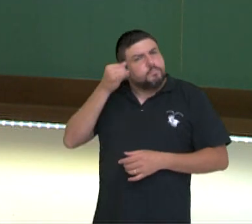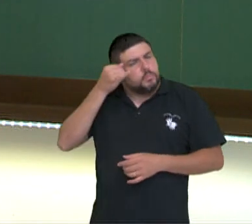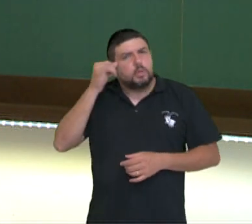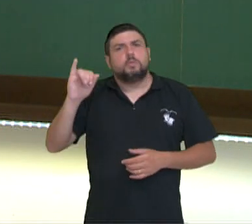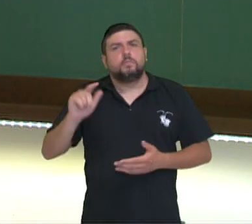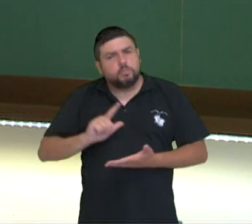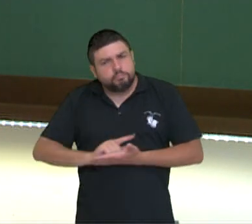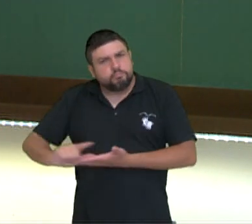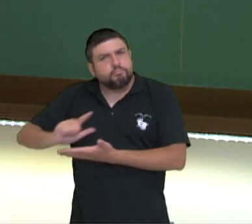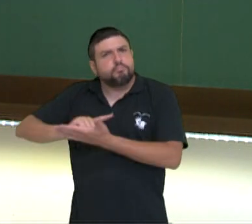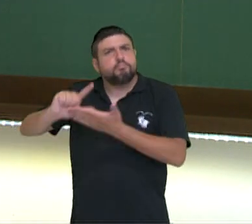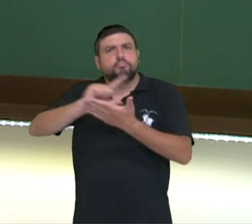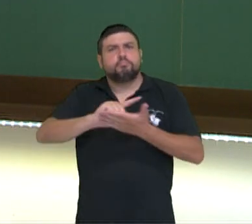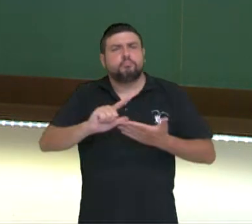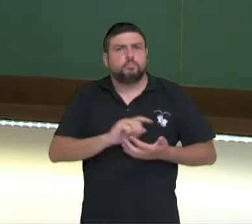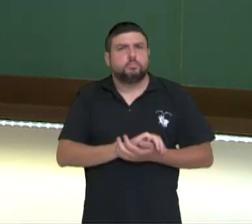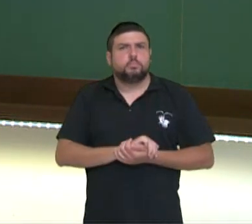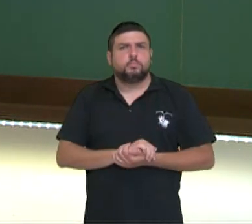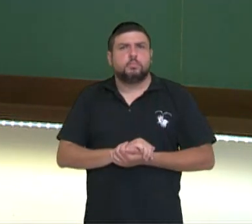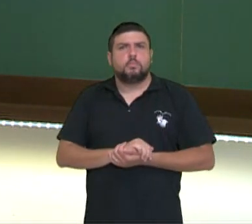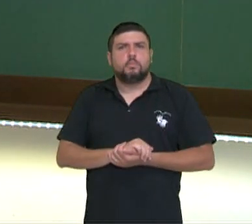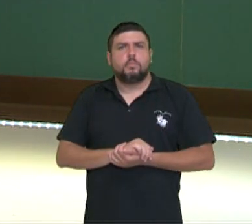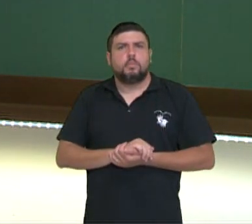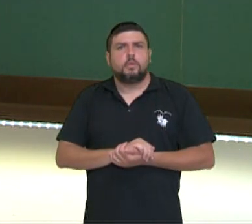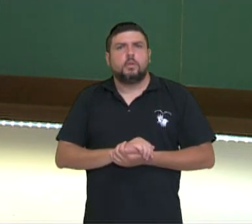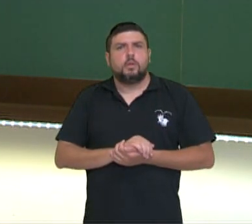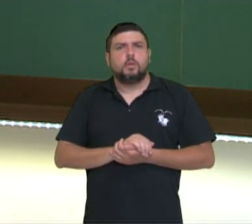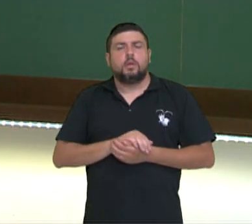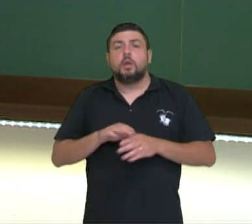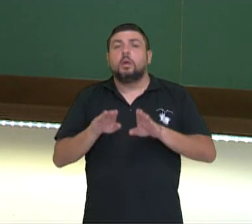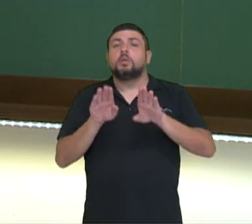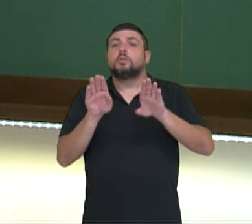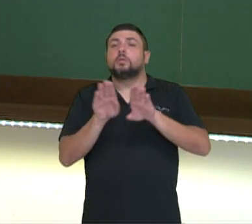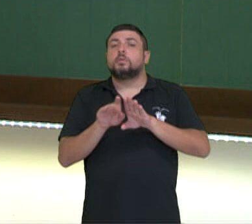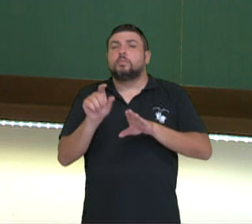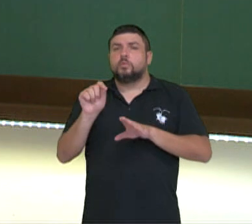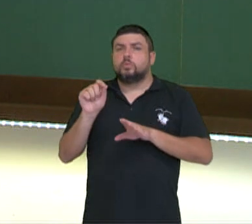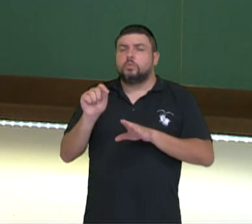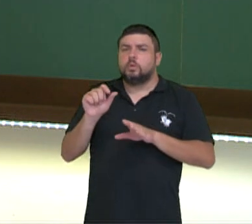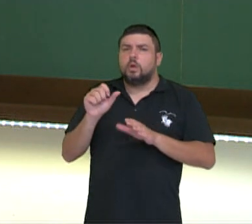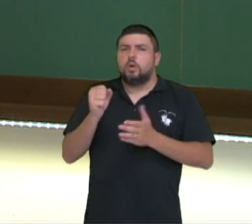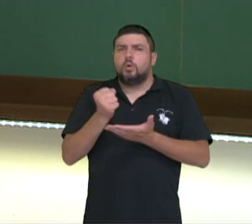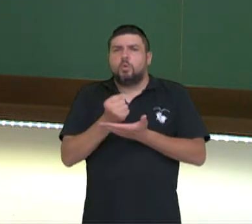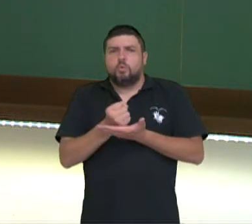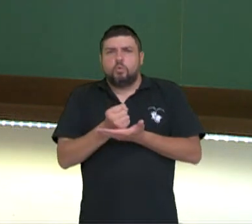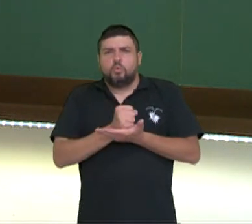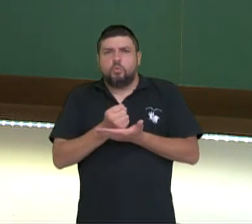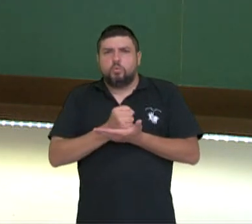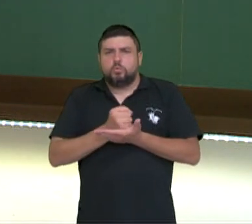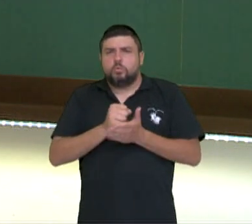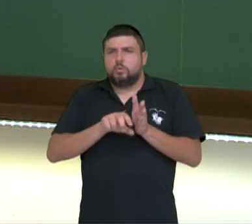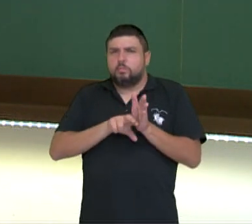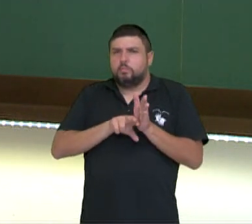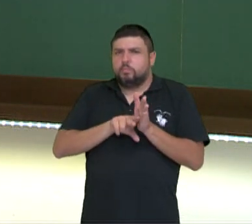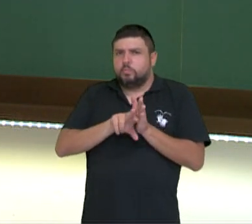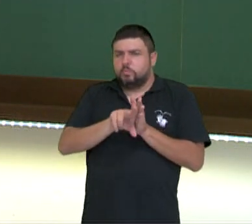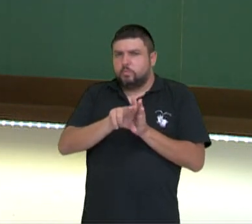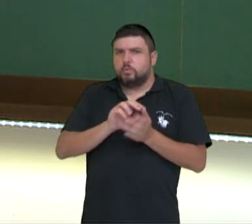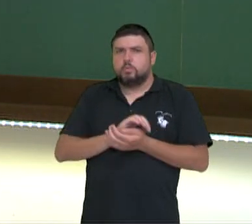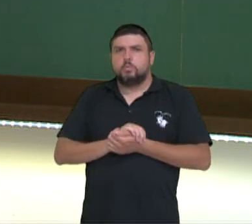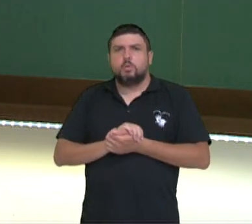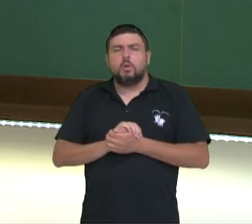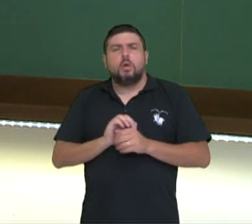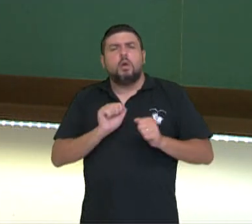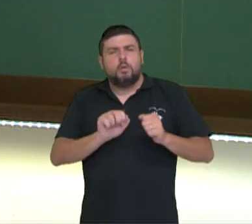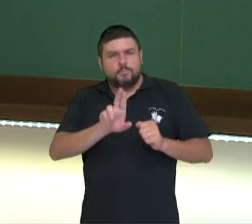belezinha? Posso também fazer controle biológico, ou seja, eu posso utilizar alguns peixes que